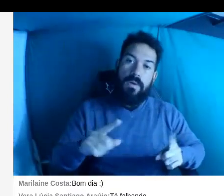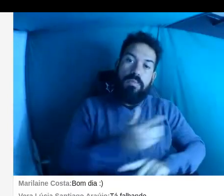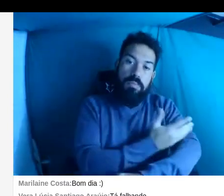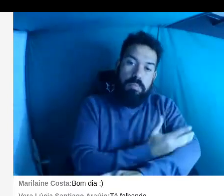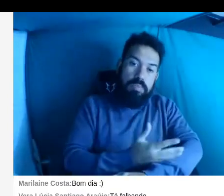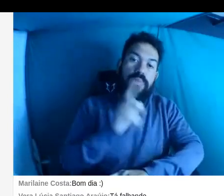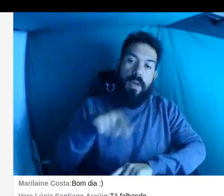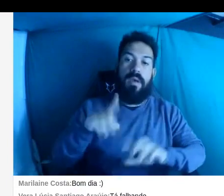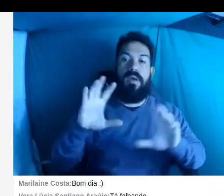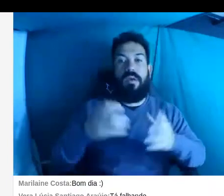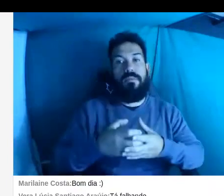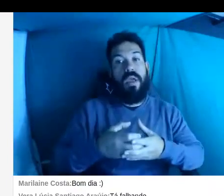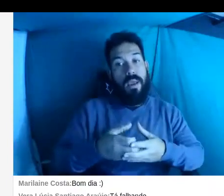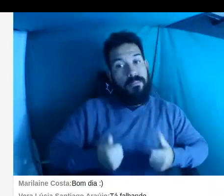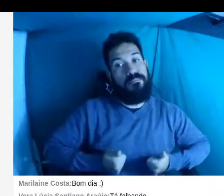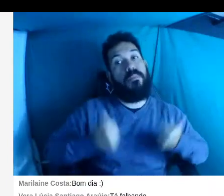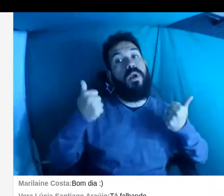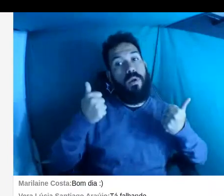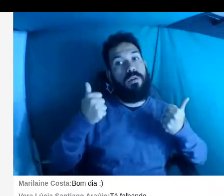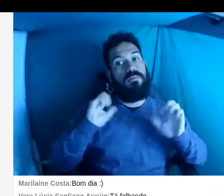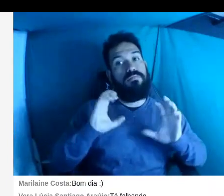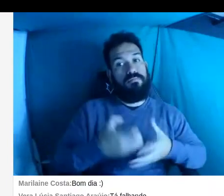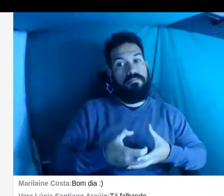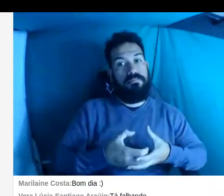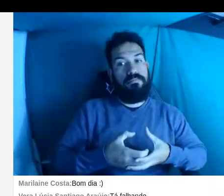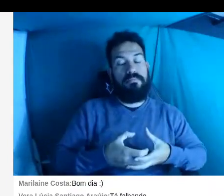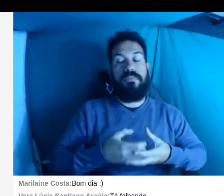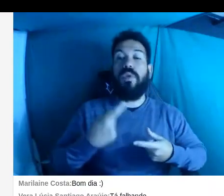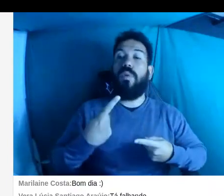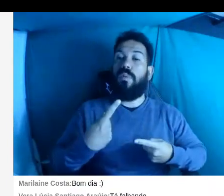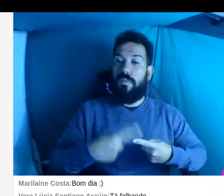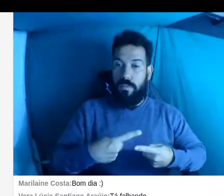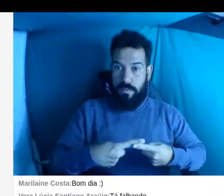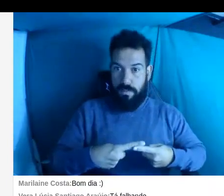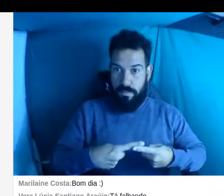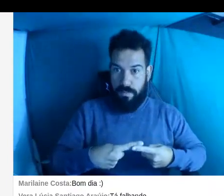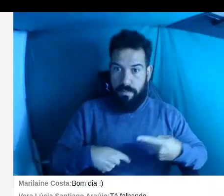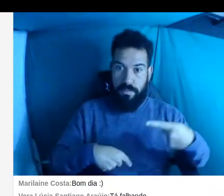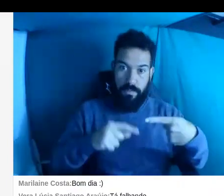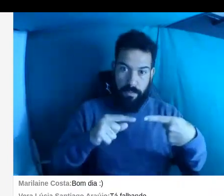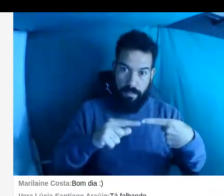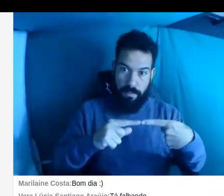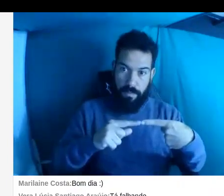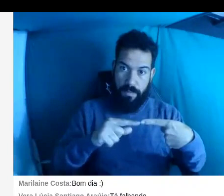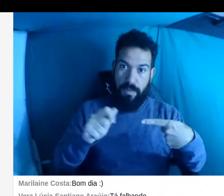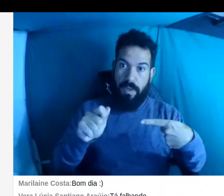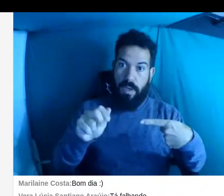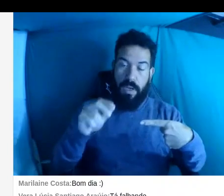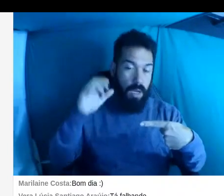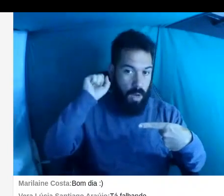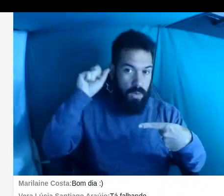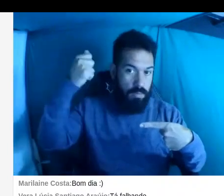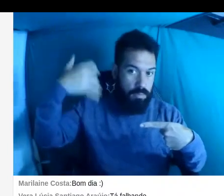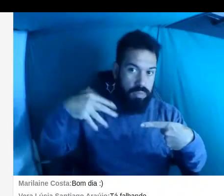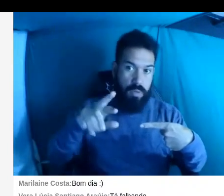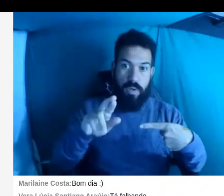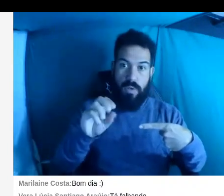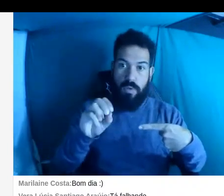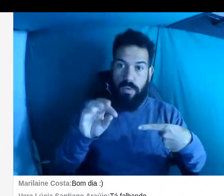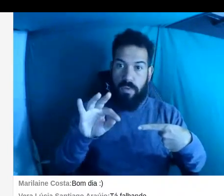e deve ser uma equipe. Porque nós temos o audiodescritor roteirista, que é